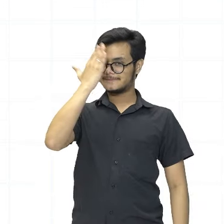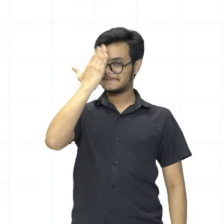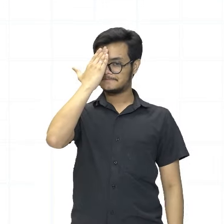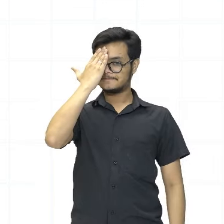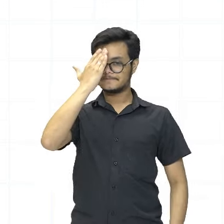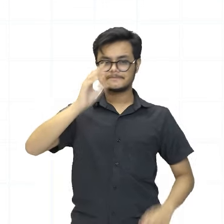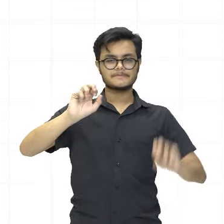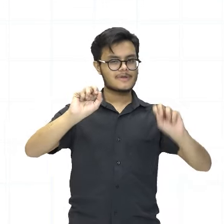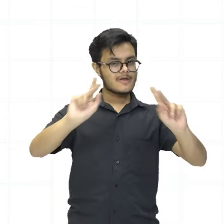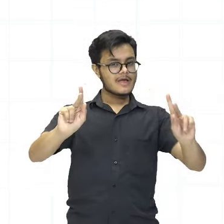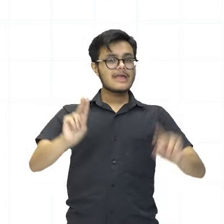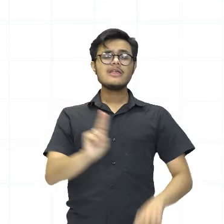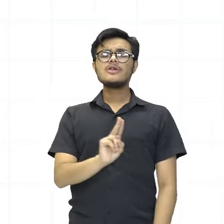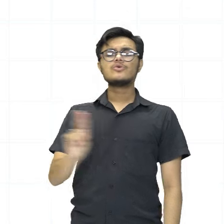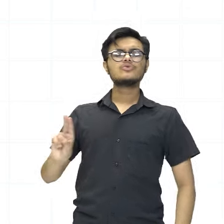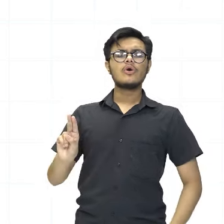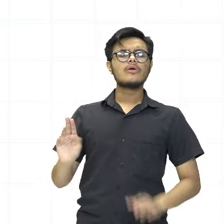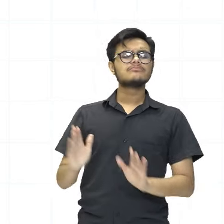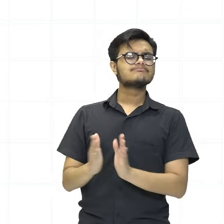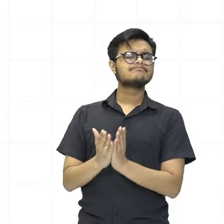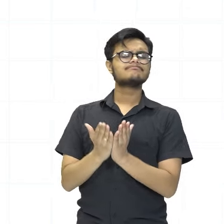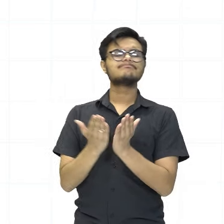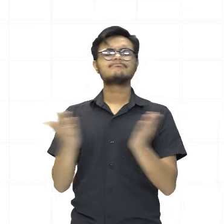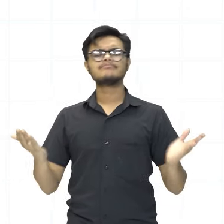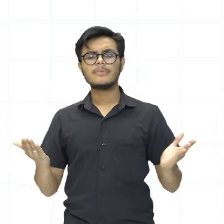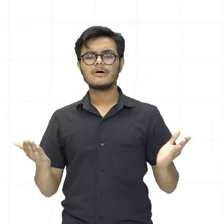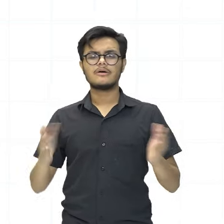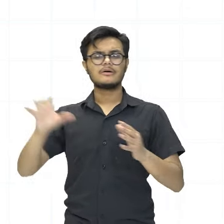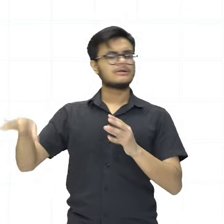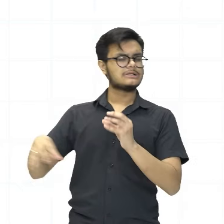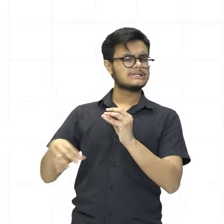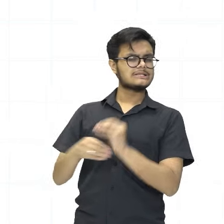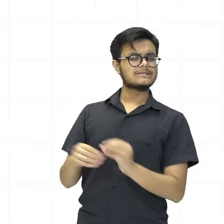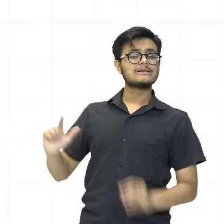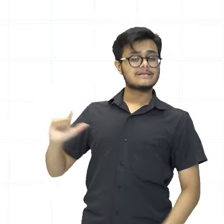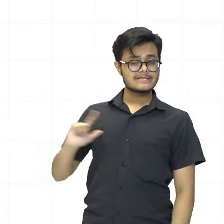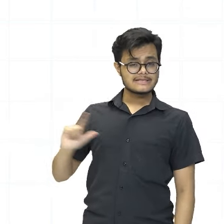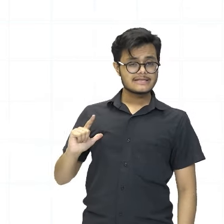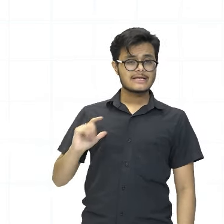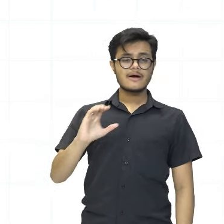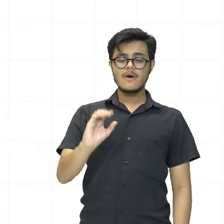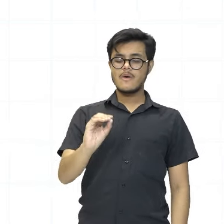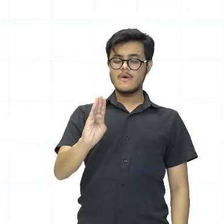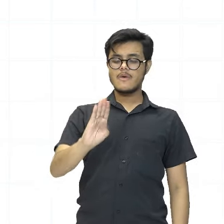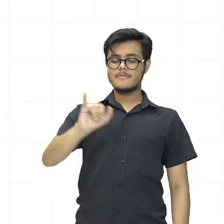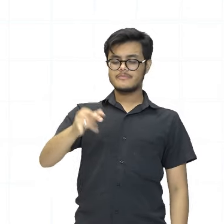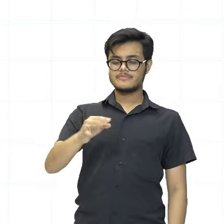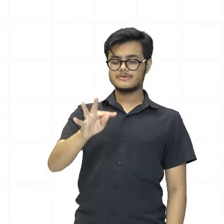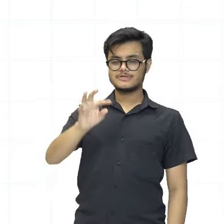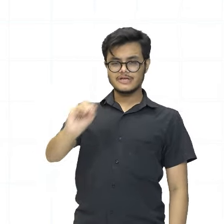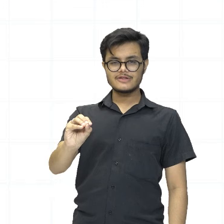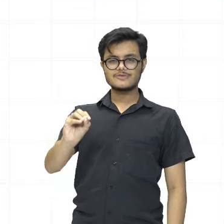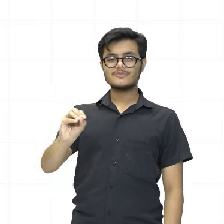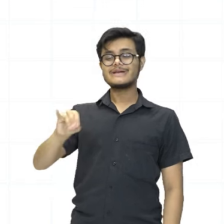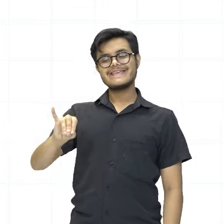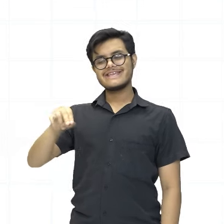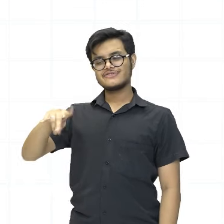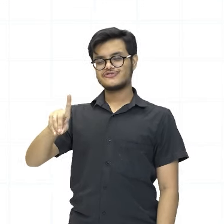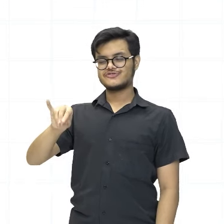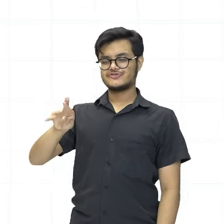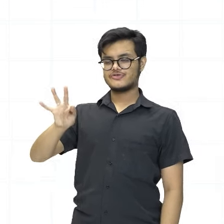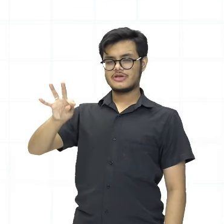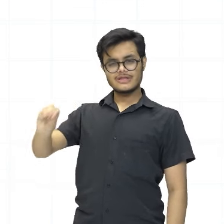transitivo indireto o complemento desse tipo de verbo recebe o nome de objeto